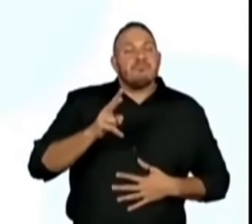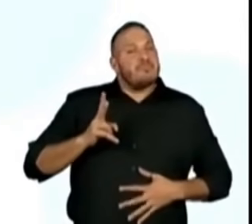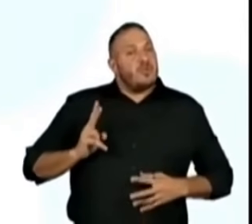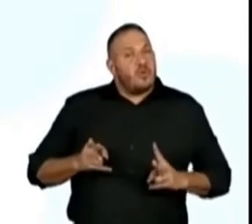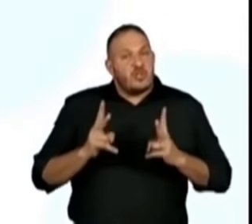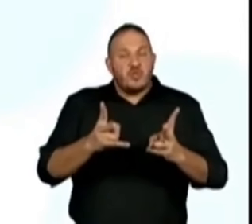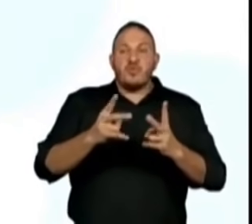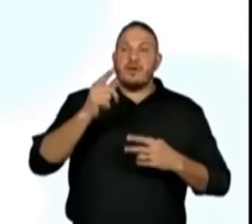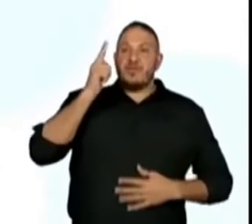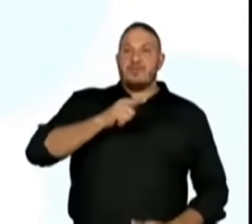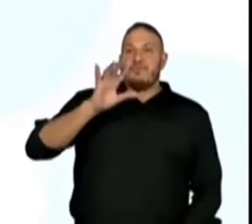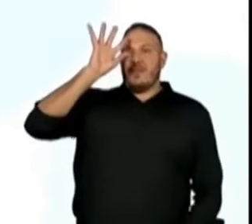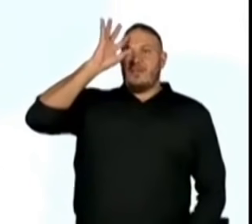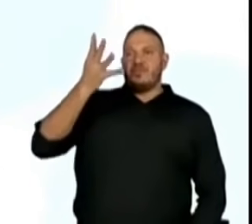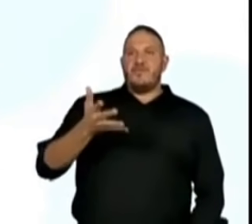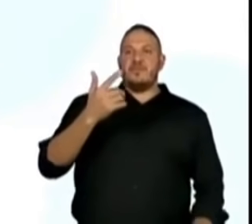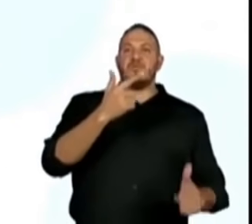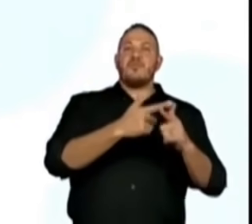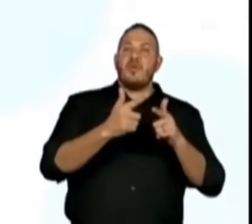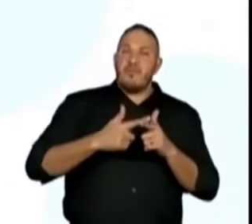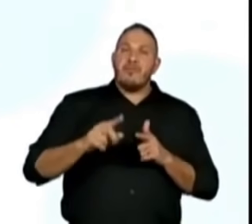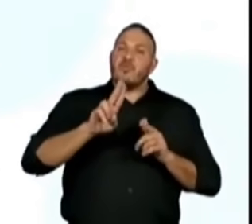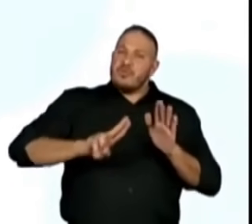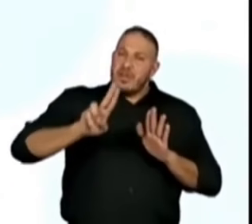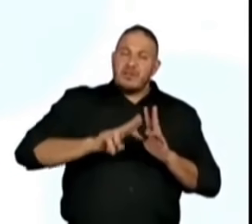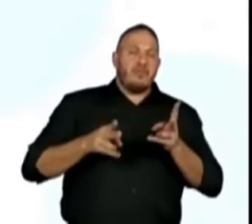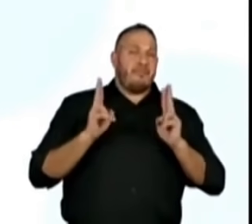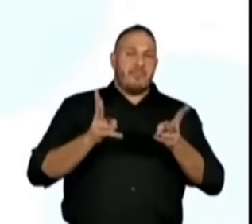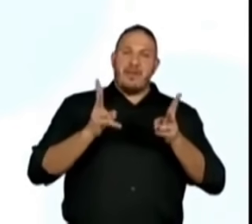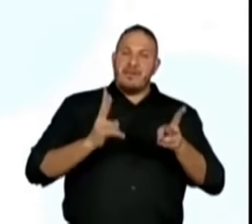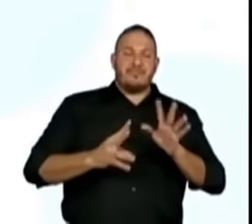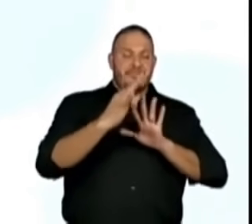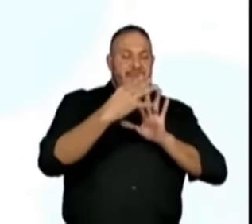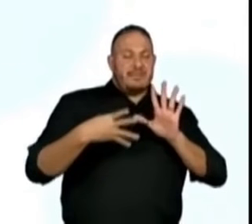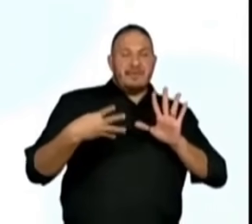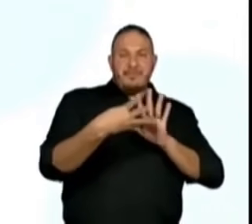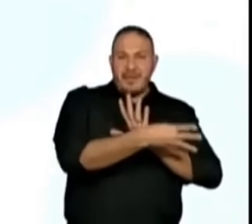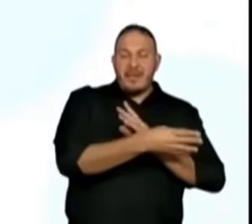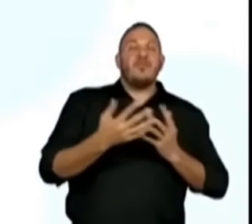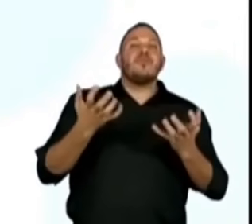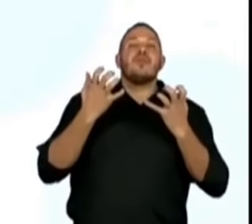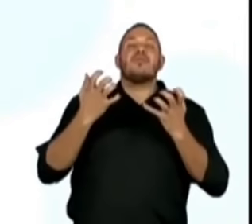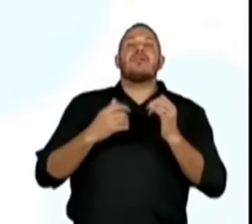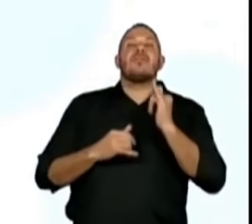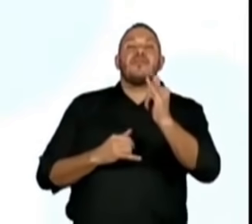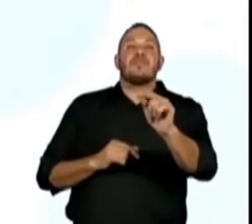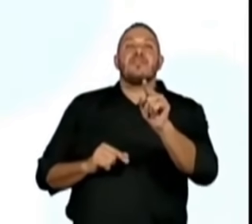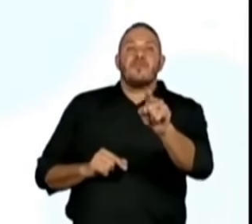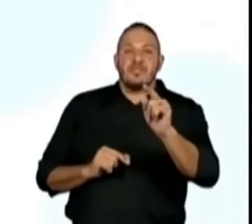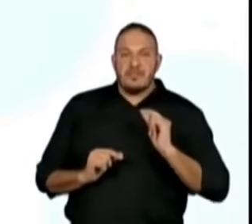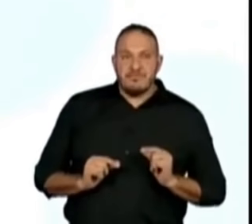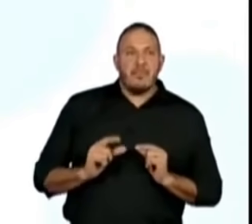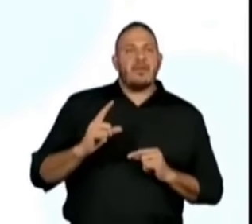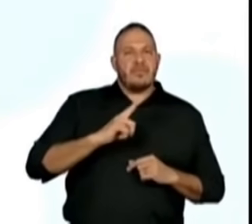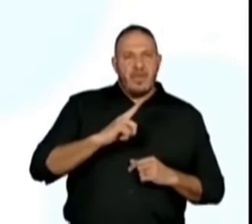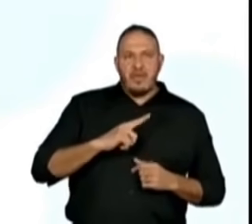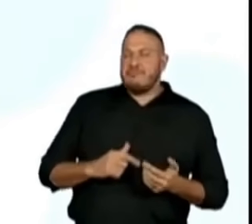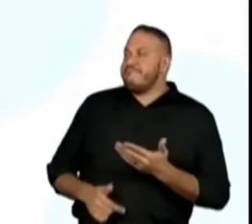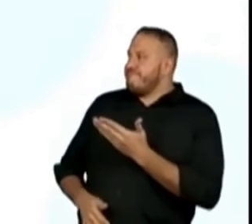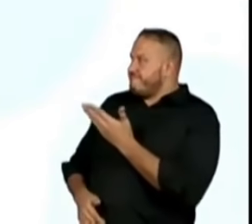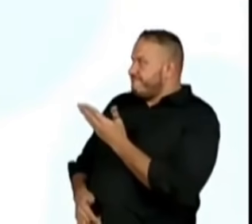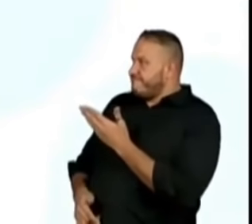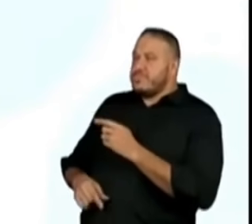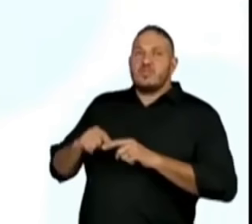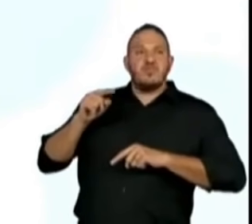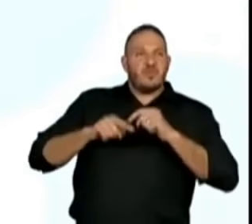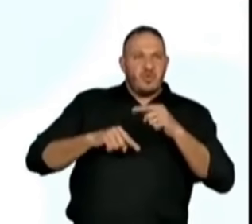Continuar a resolver situações, problemas, utilizando essa mesma tabela. E aí, o que que eu quero chamar a atenção? Aqui nós temos os produtos